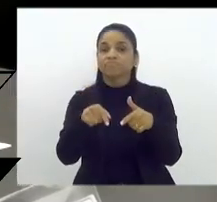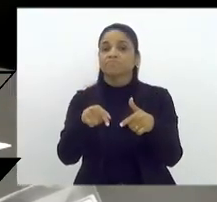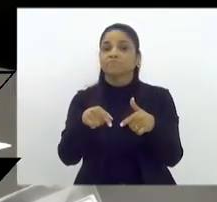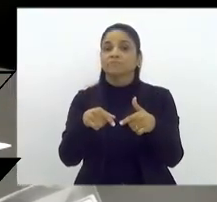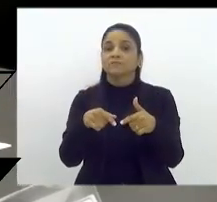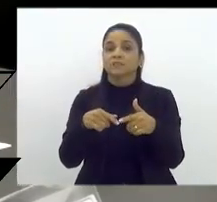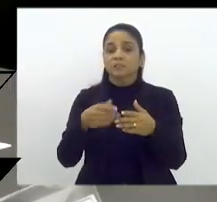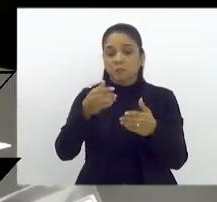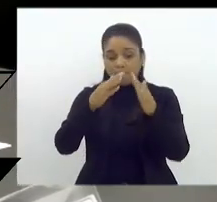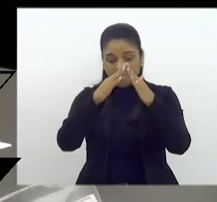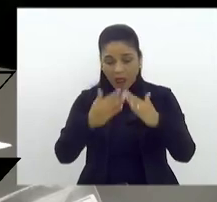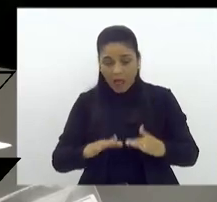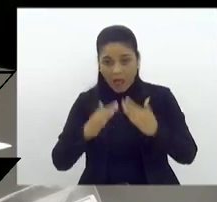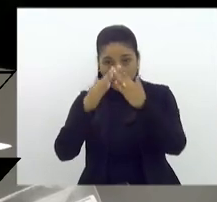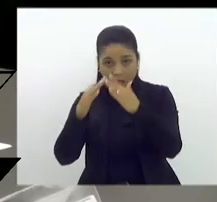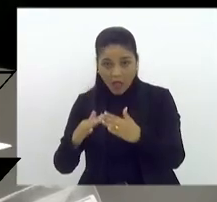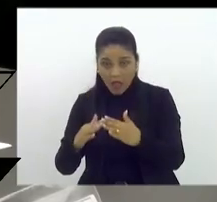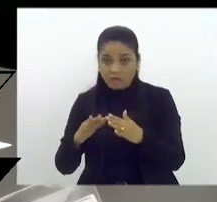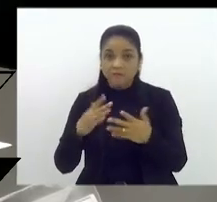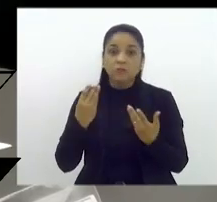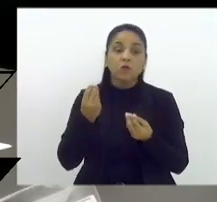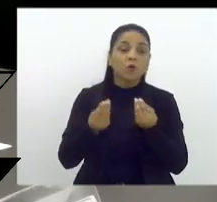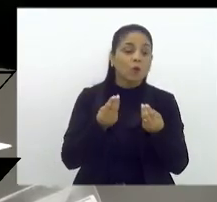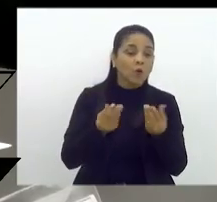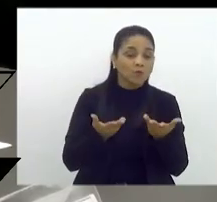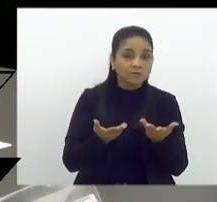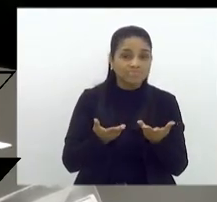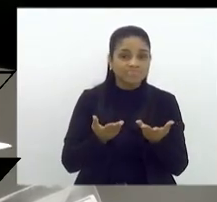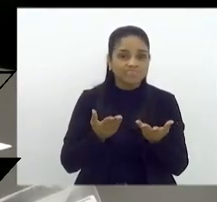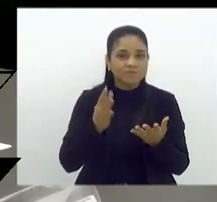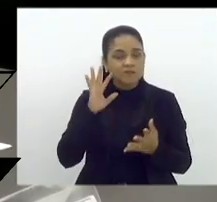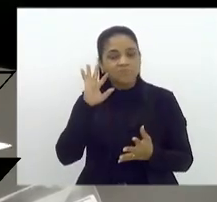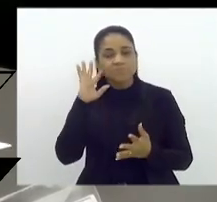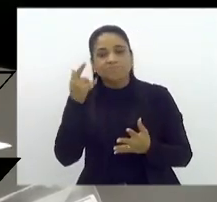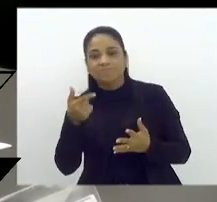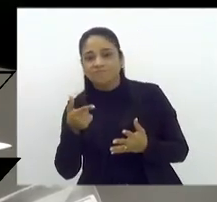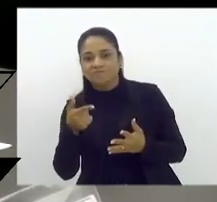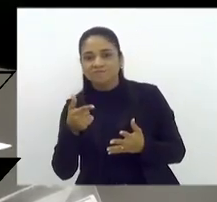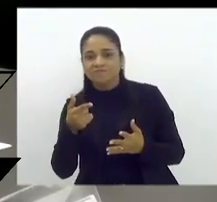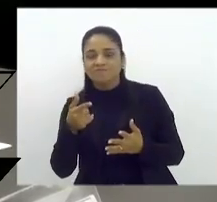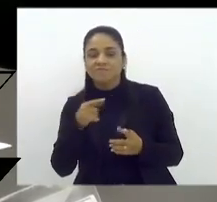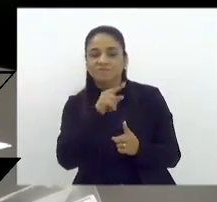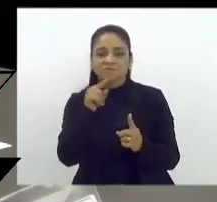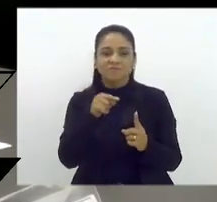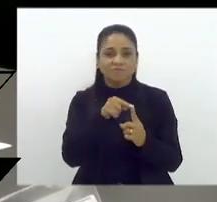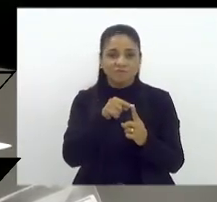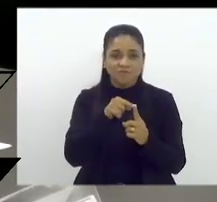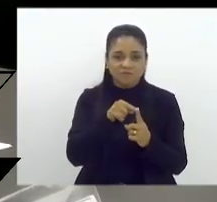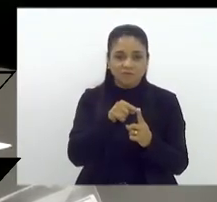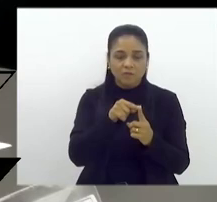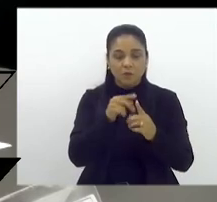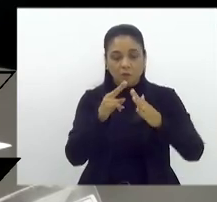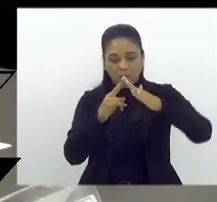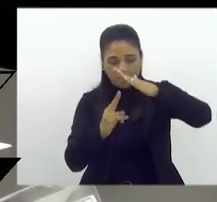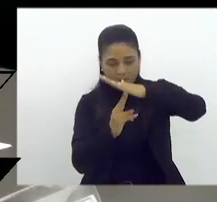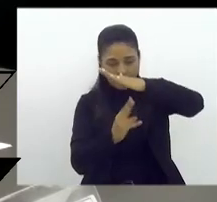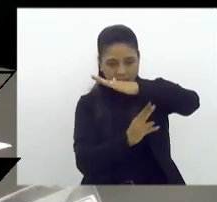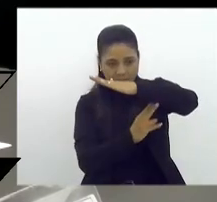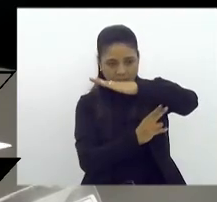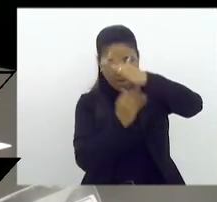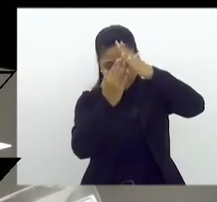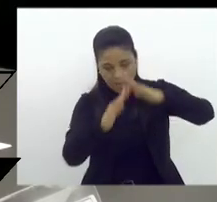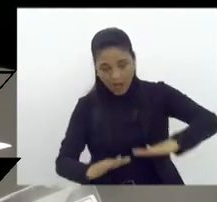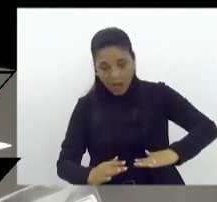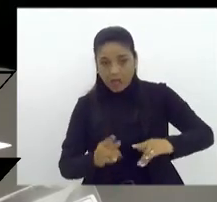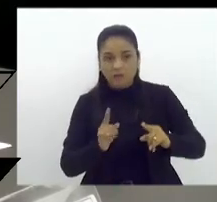que achar uma solução para não inviabilizar a demolição do viaduto que já está